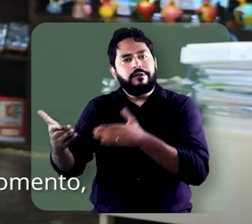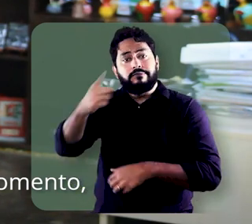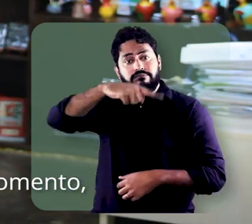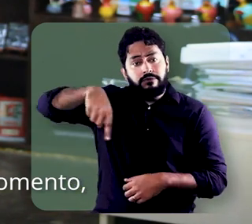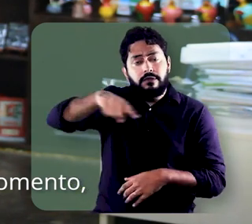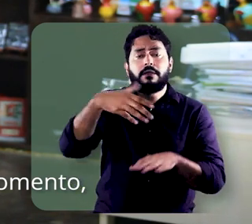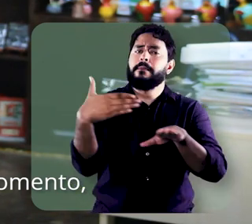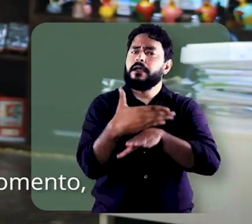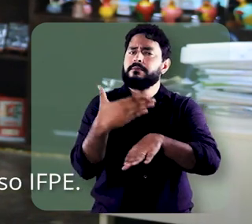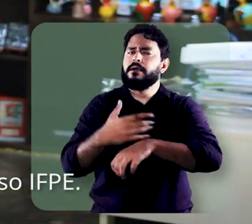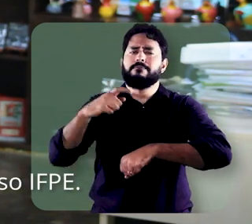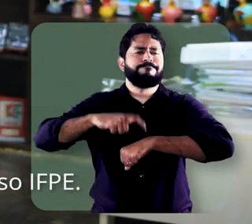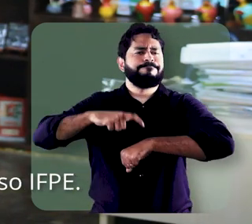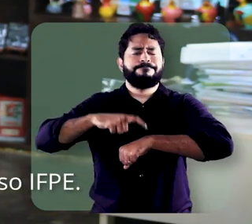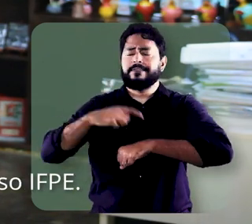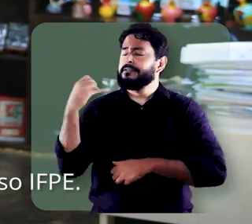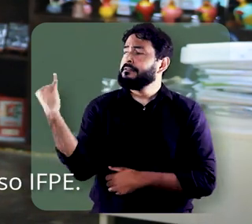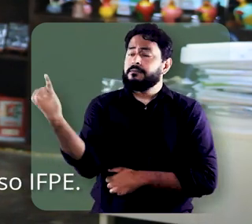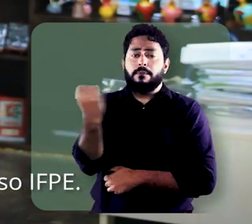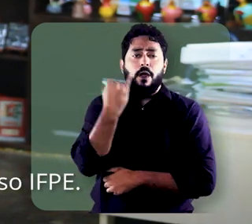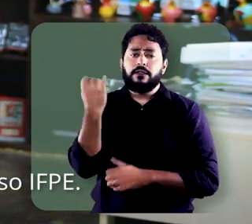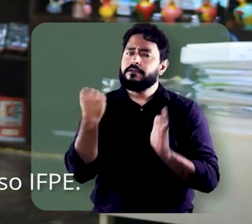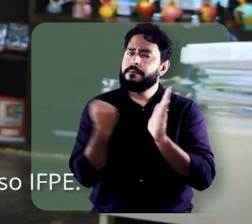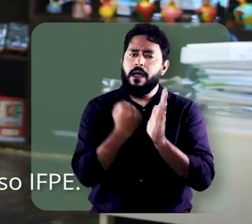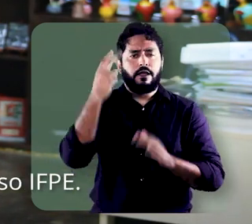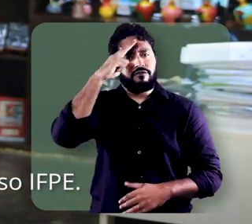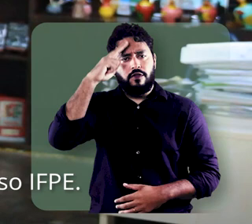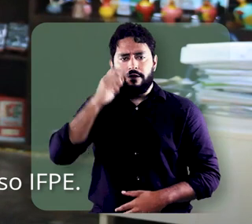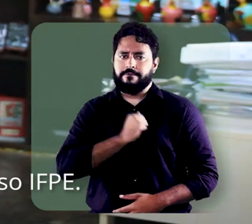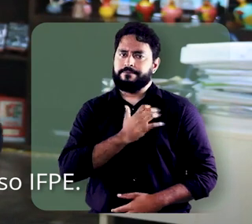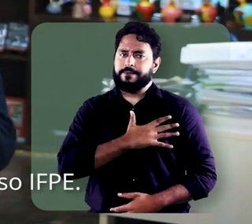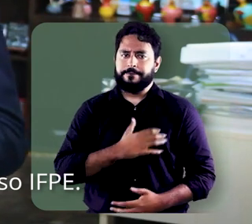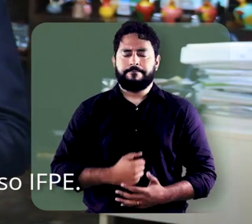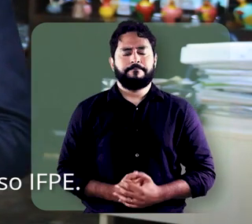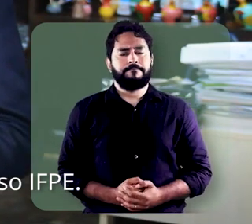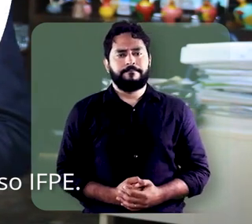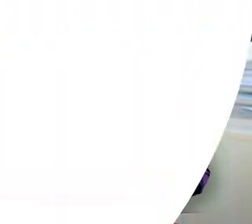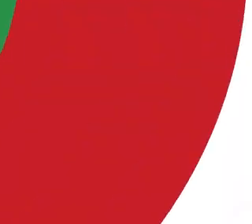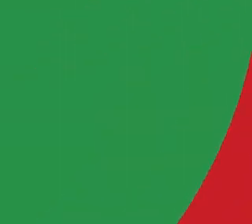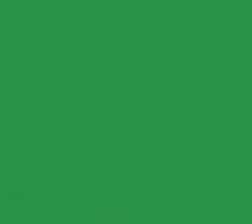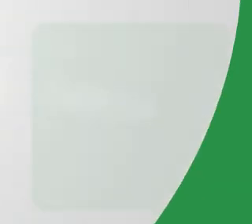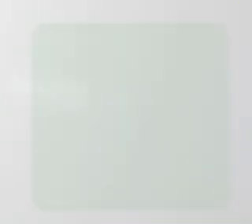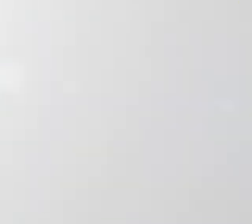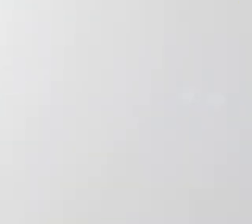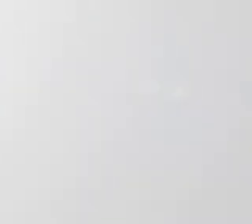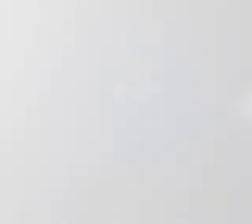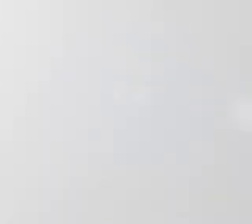participarem desse momento que é de fundamental importância na história do nosso IFPE.